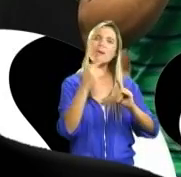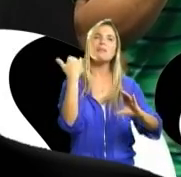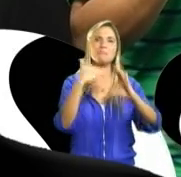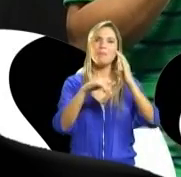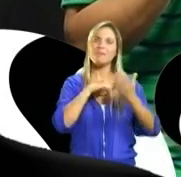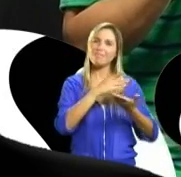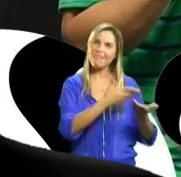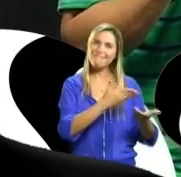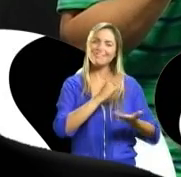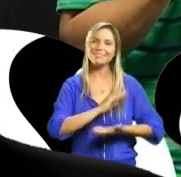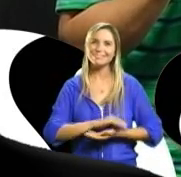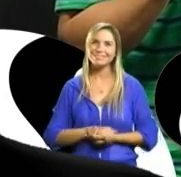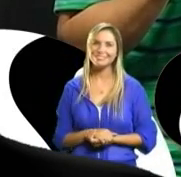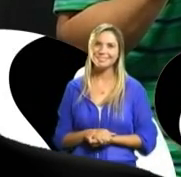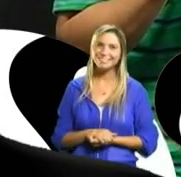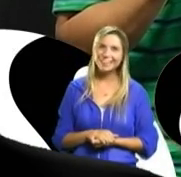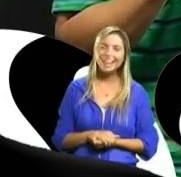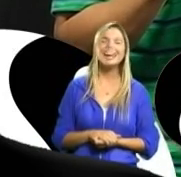do programa é